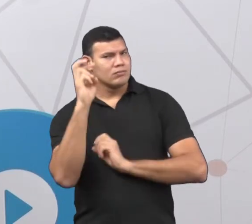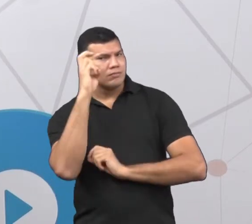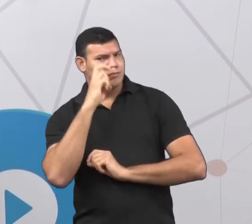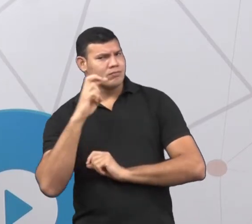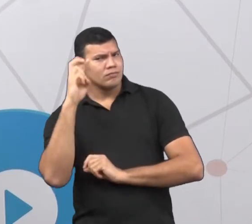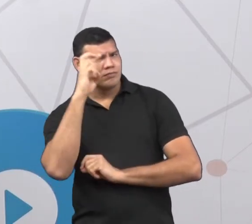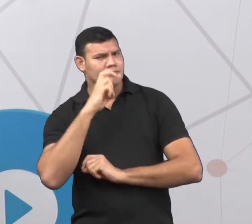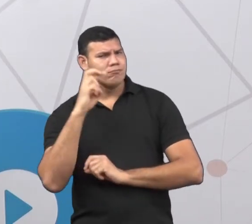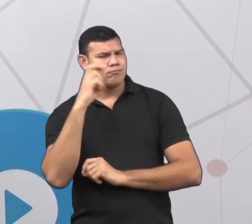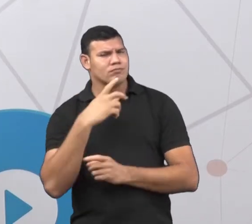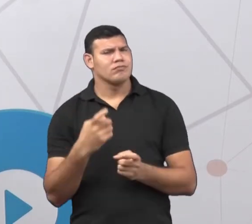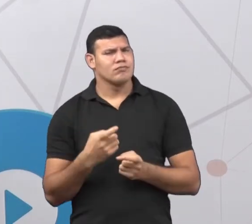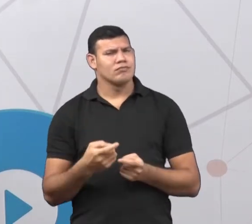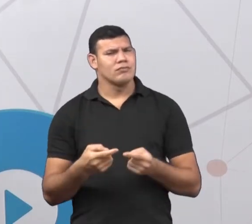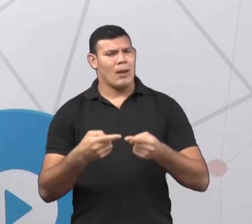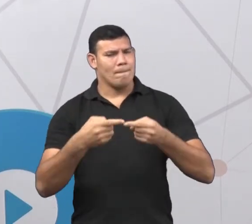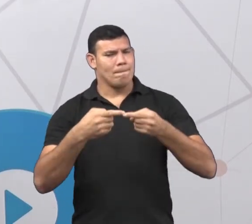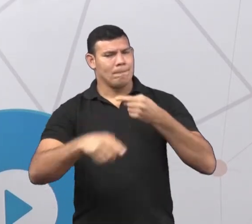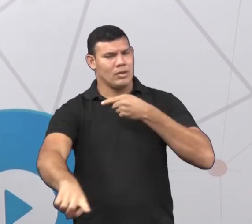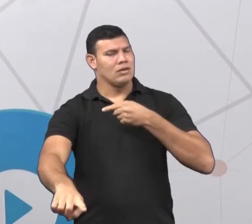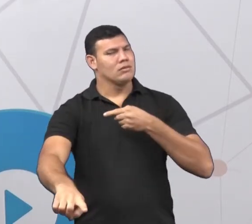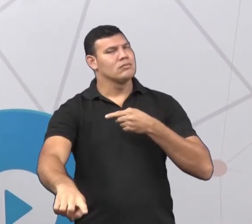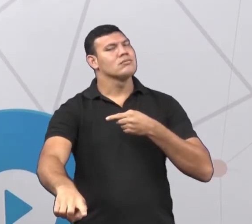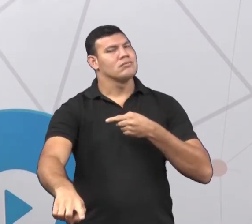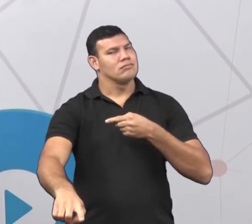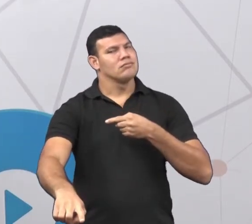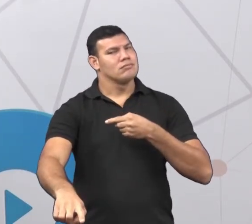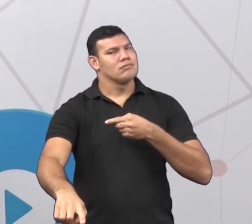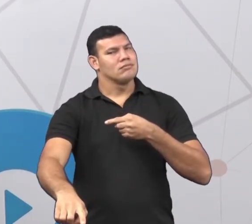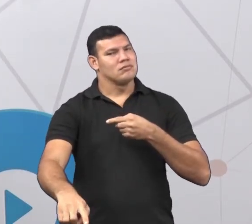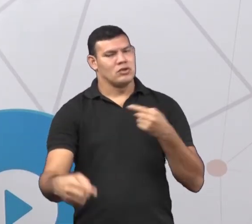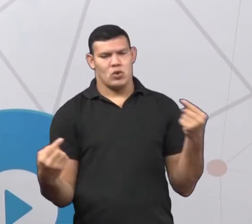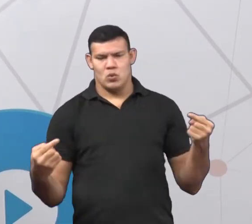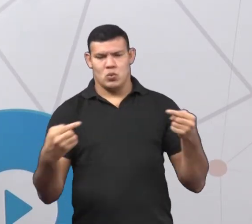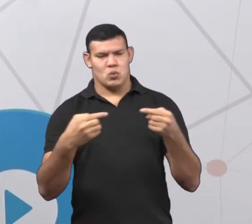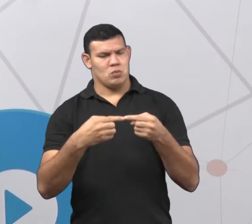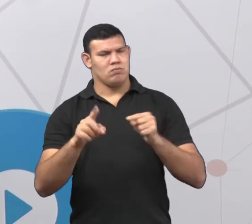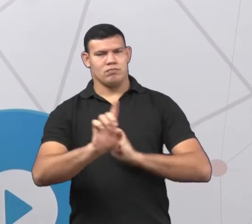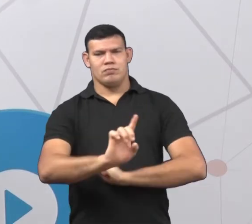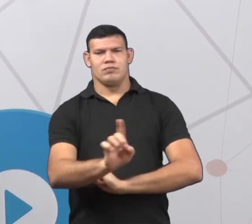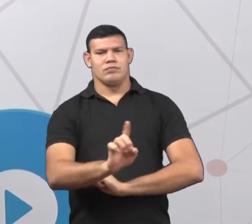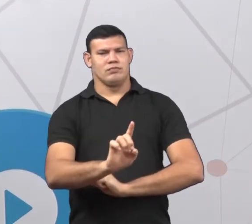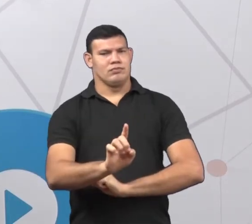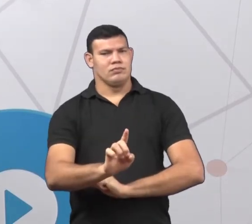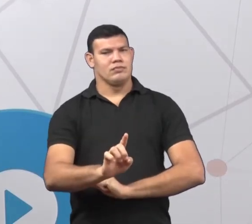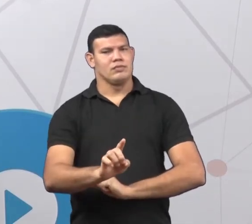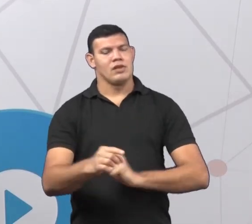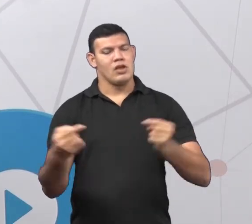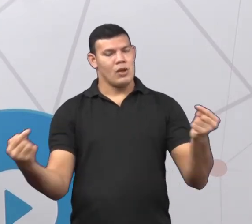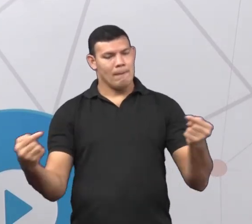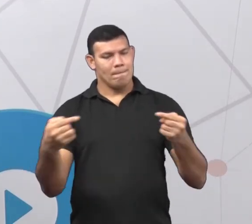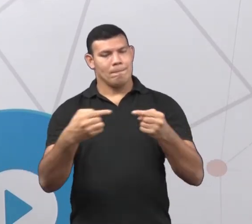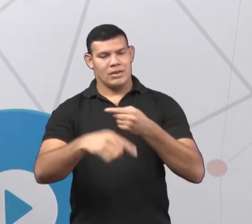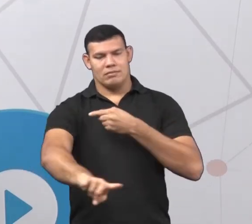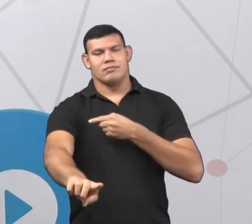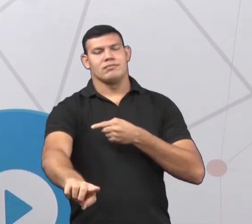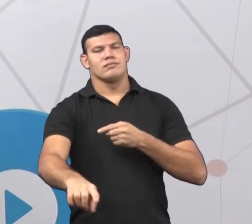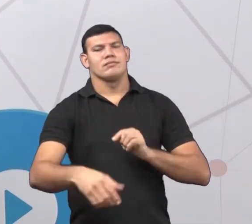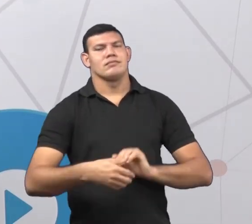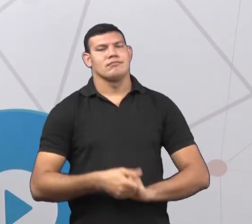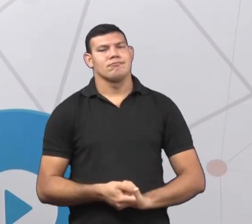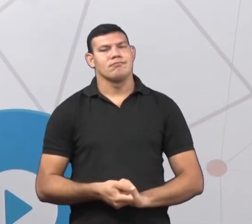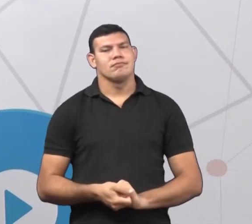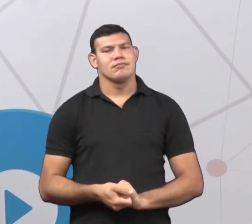vai estar falando uma ideia oposta a essa amiga dela, certo? Ela está dizendo aqui, do jeito que a coisa tá,